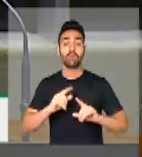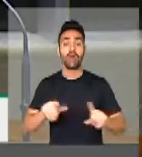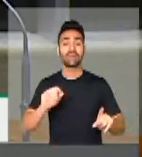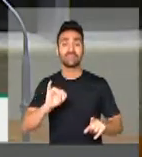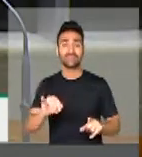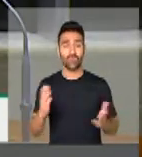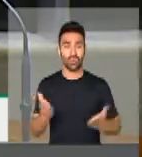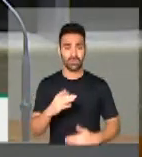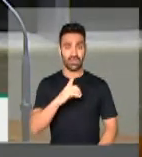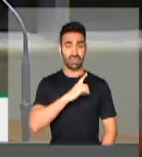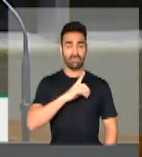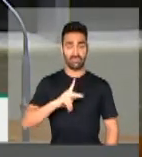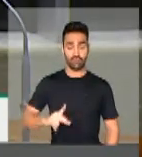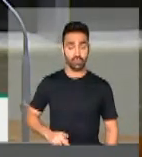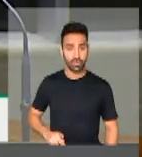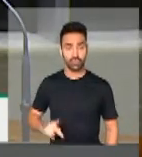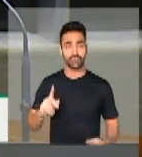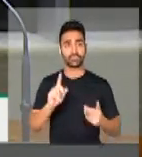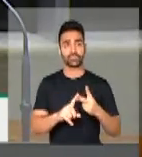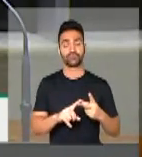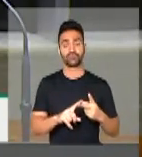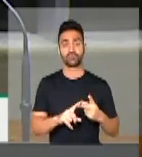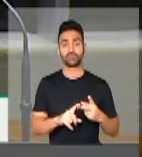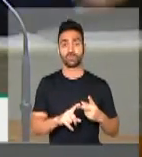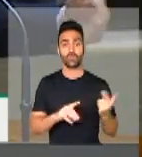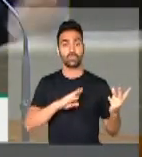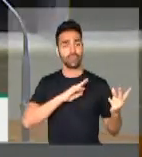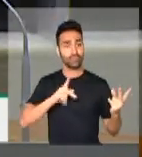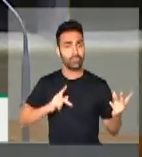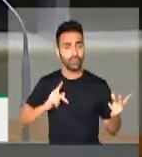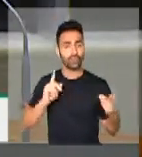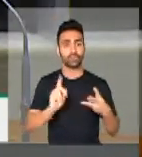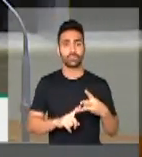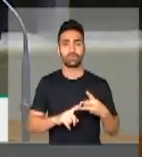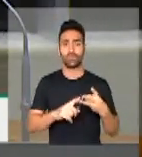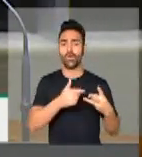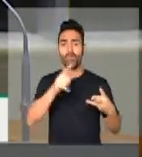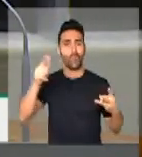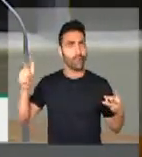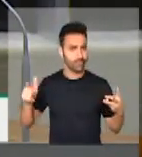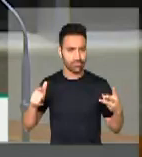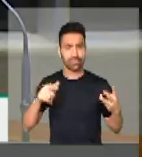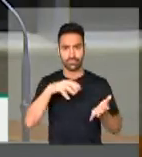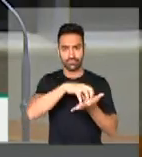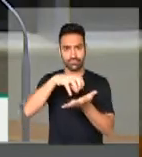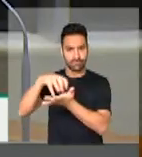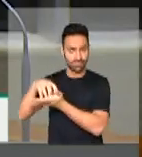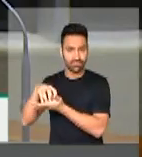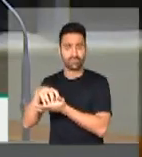hoje a Defensoria Pública, a própria Ministério Público e outras